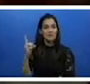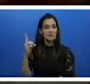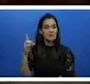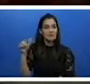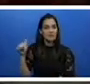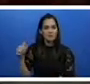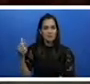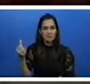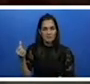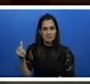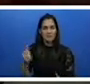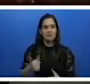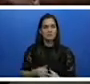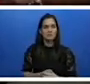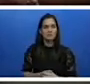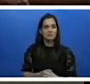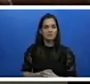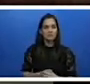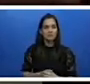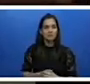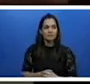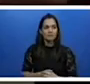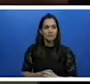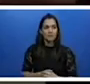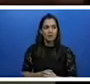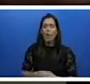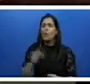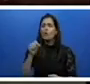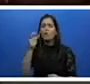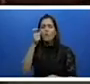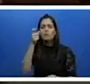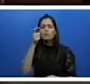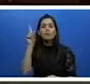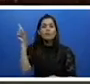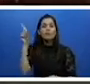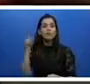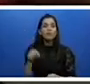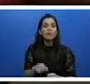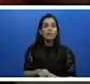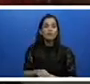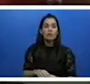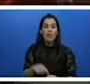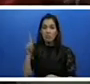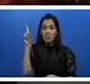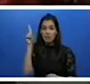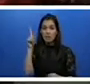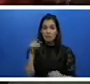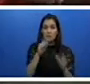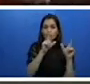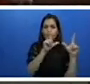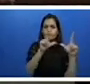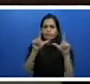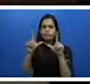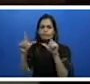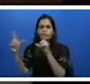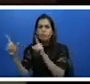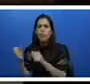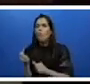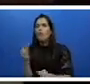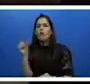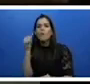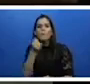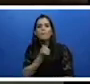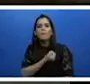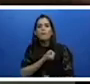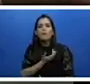as atividades. O que você observou nessa sequência de números? Eu tenho uma reta que vai